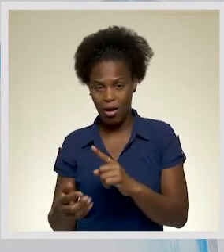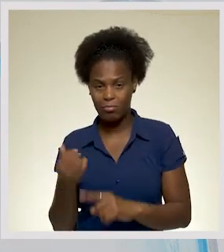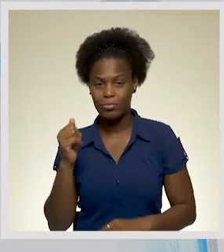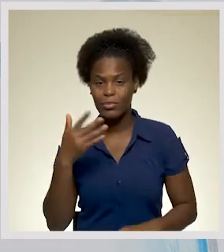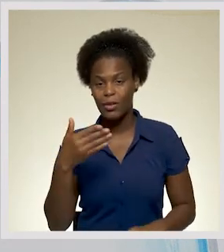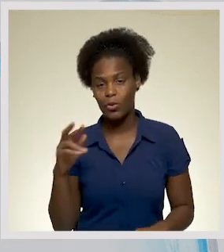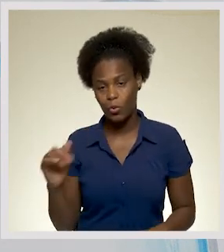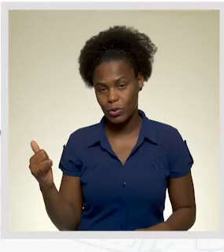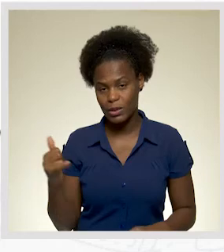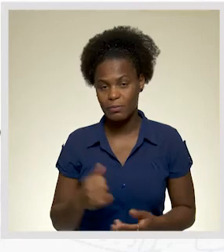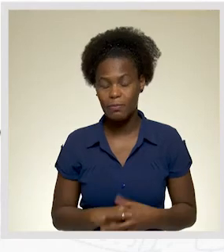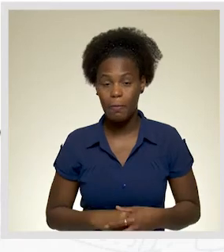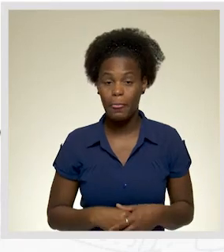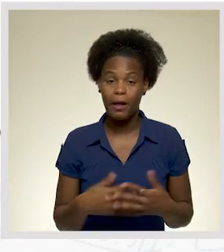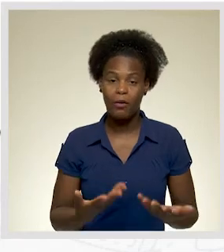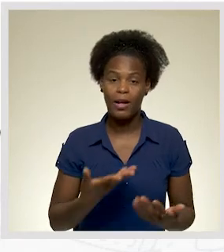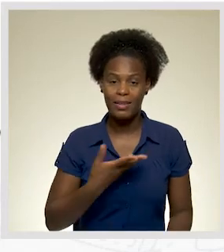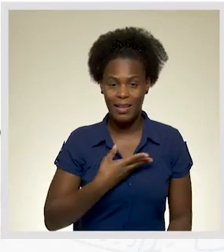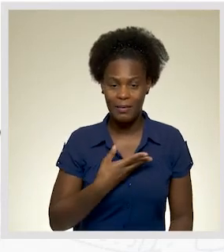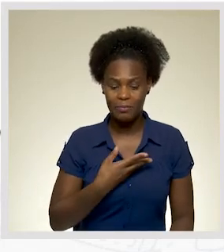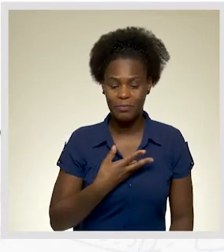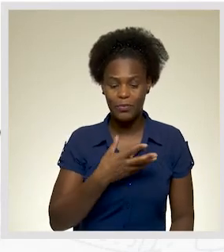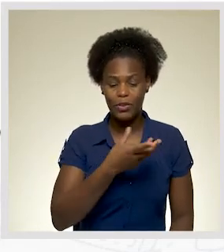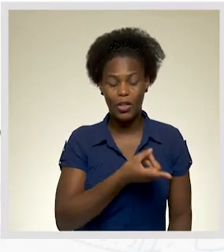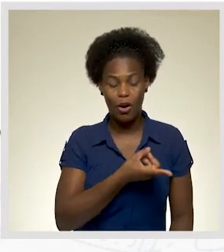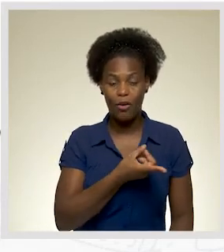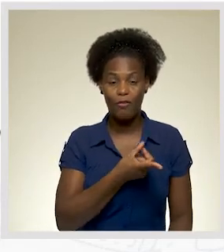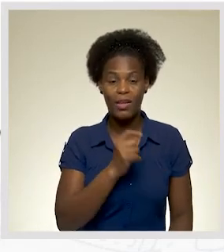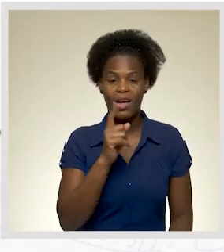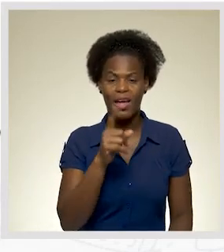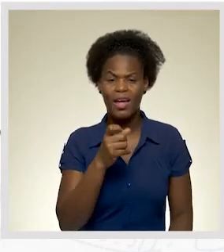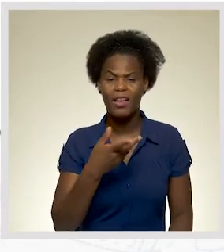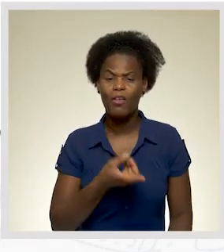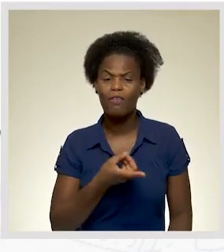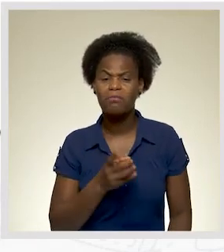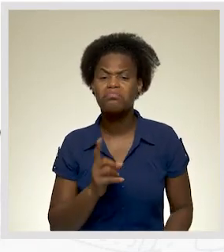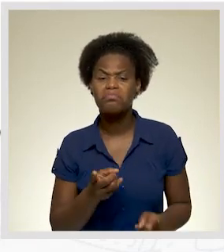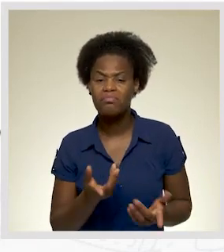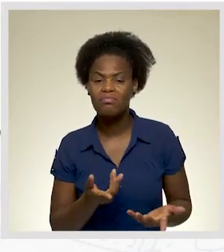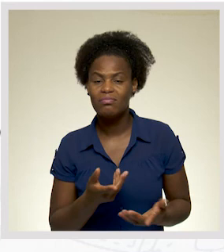obterei 12. A linha D, 9 é o